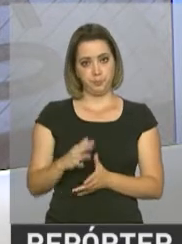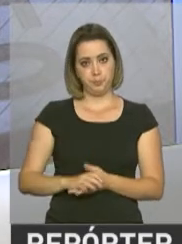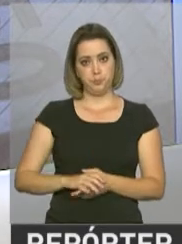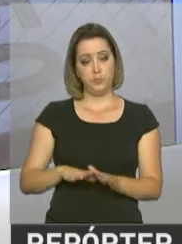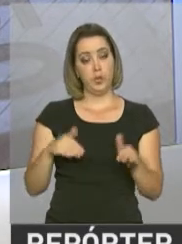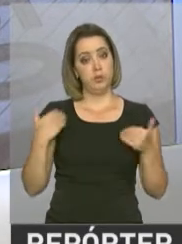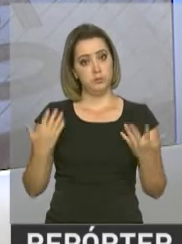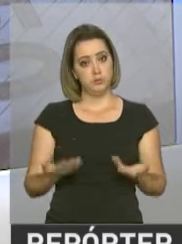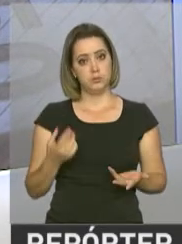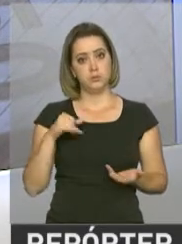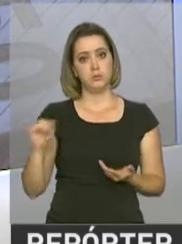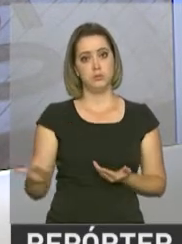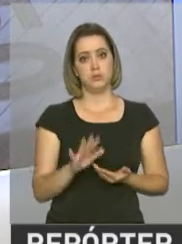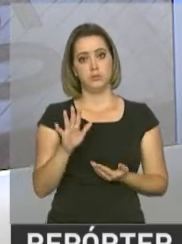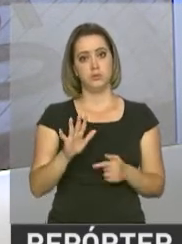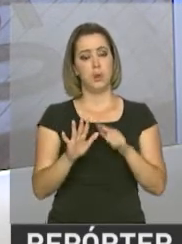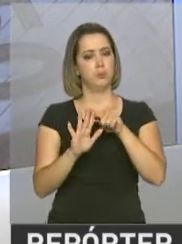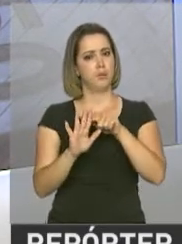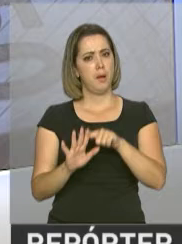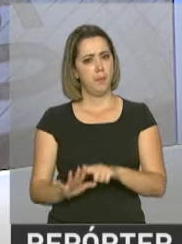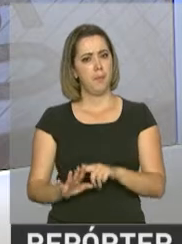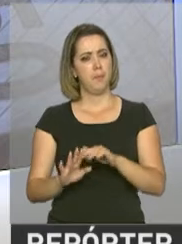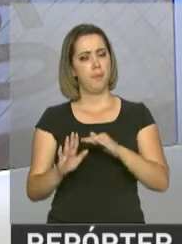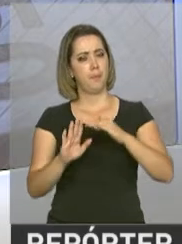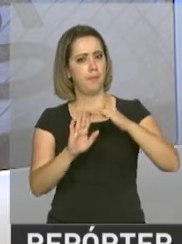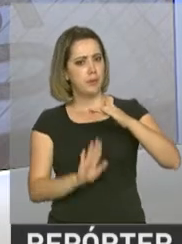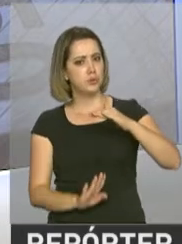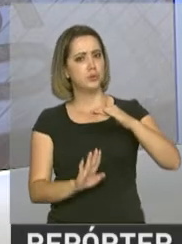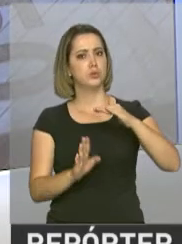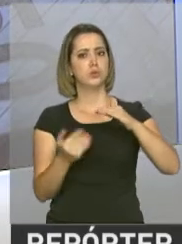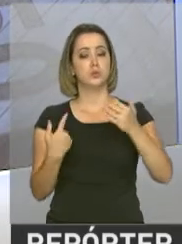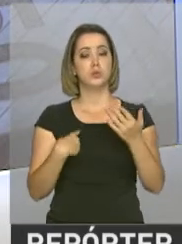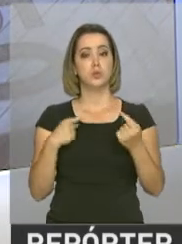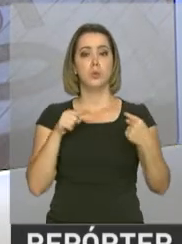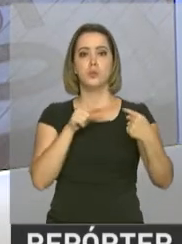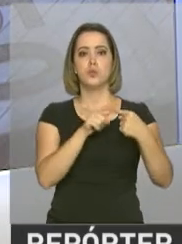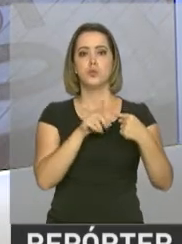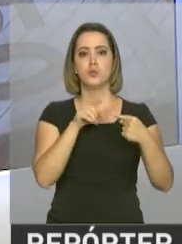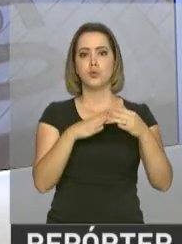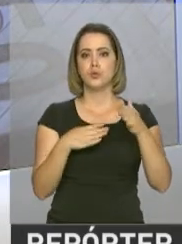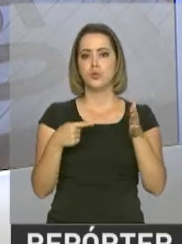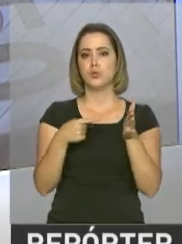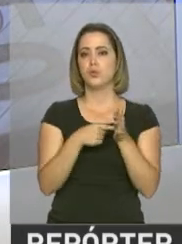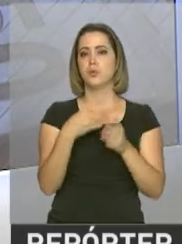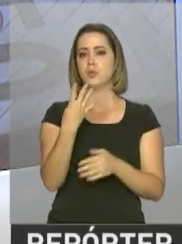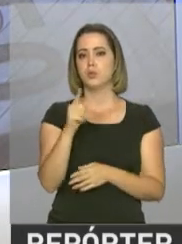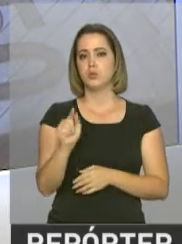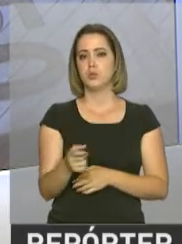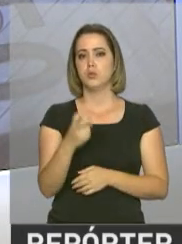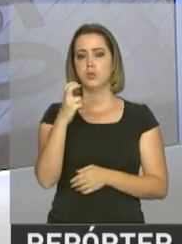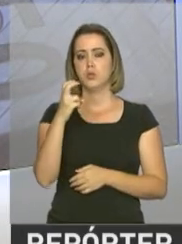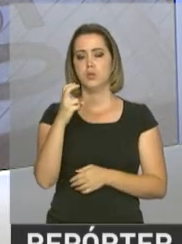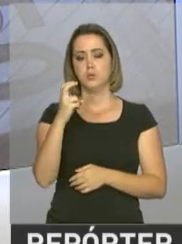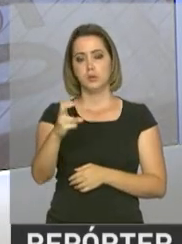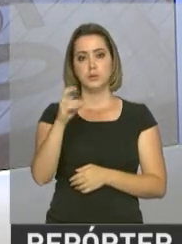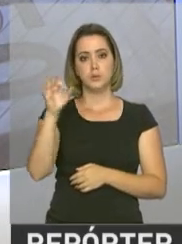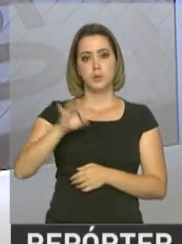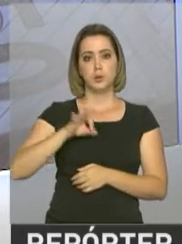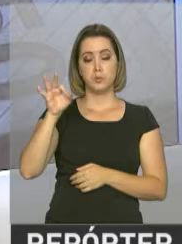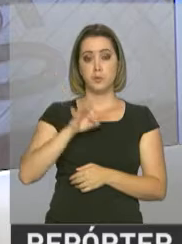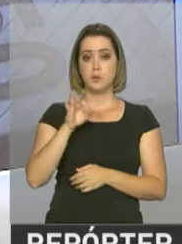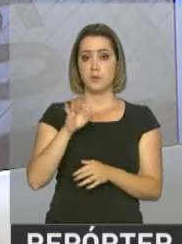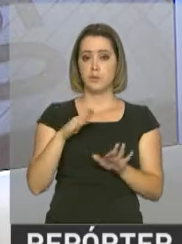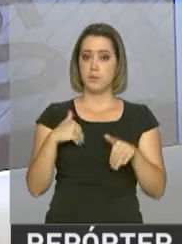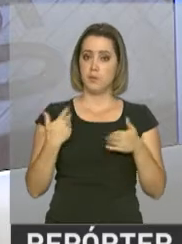4,36%. Portanto, uma inflação bem abaixo do centro da meta, que é de 4,5%. E com a queda na